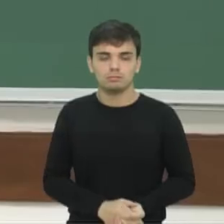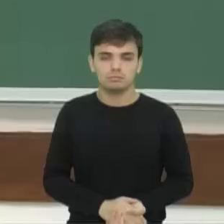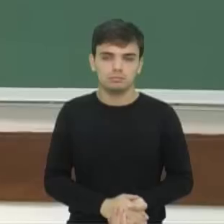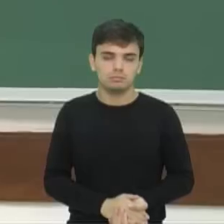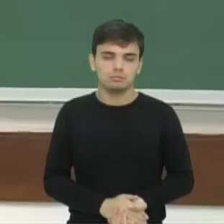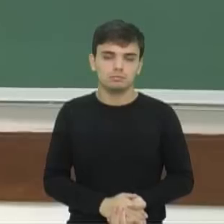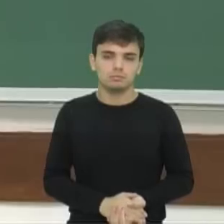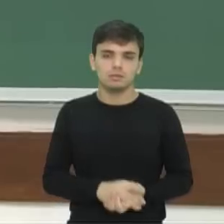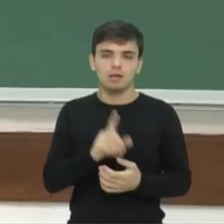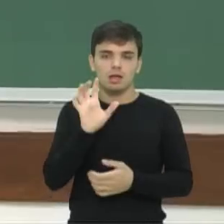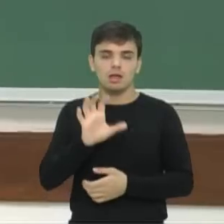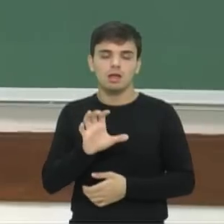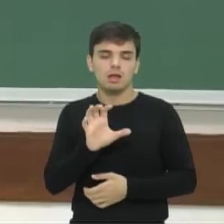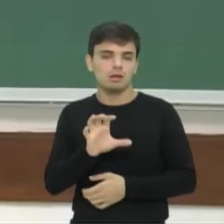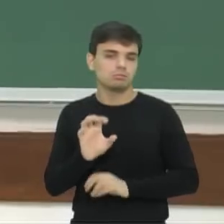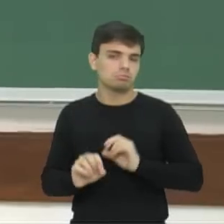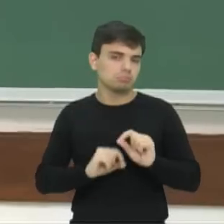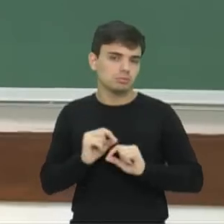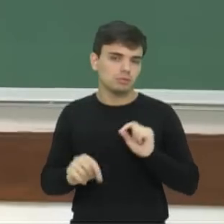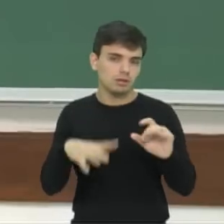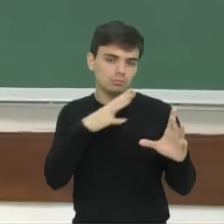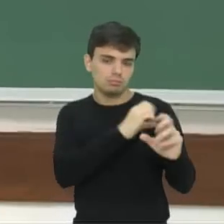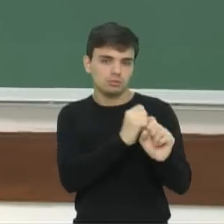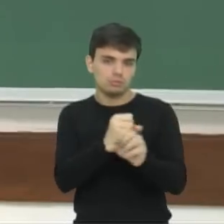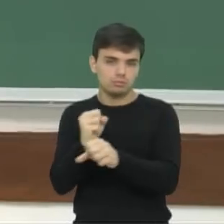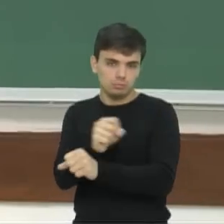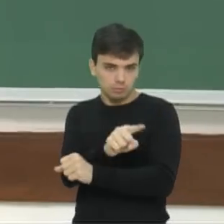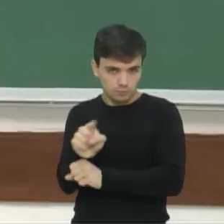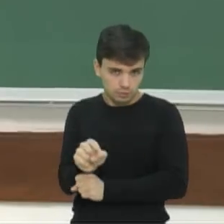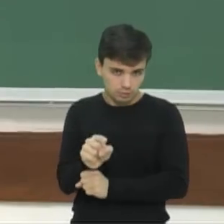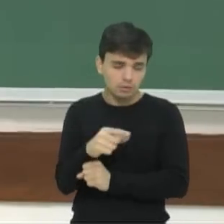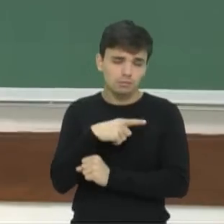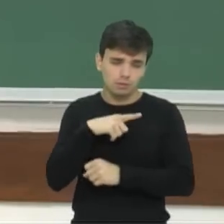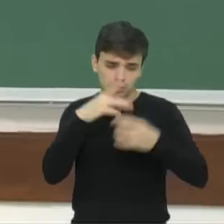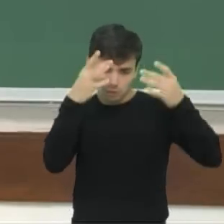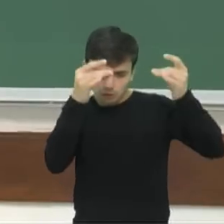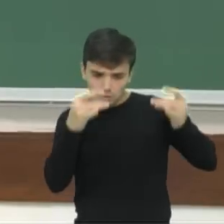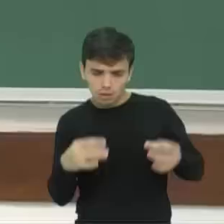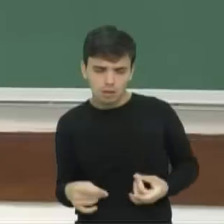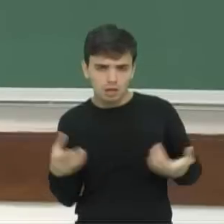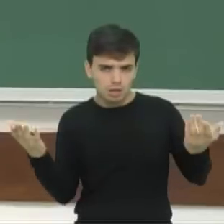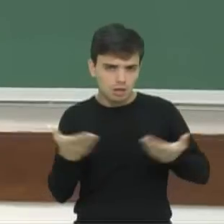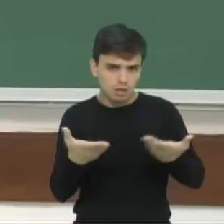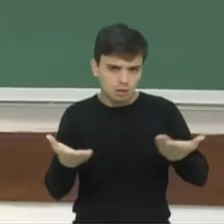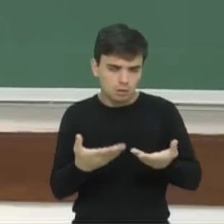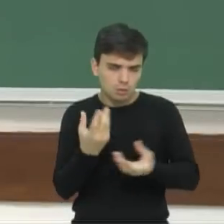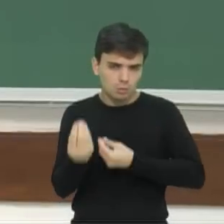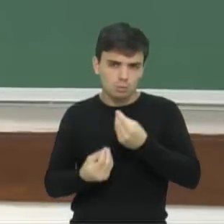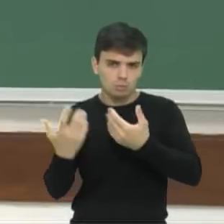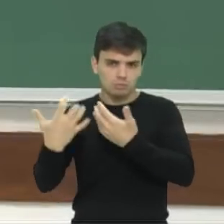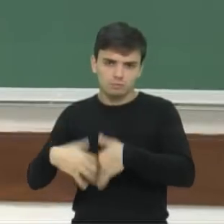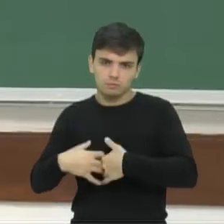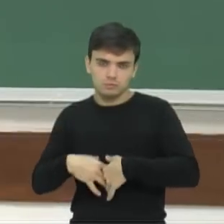ippon é uma forma de pontuação que está retratado aqui para vocês. Então vamos detalhar como que funciona o ippon, o que caracteriza um ippon, que